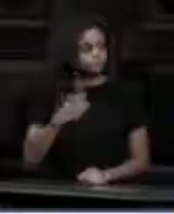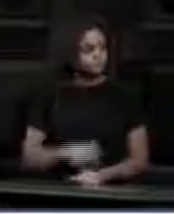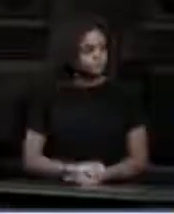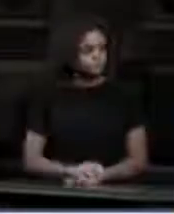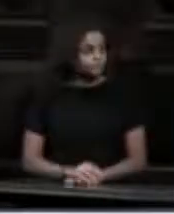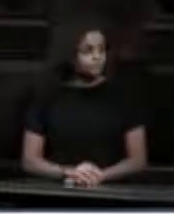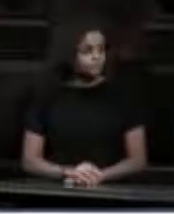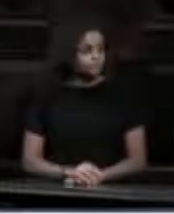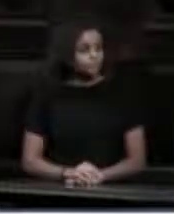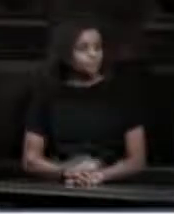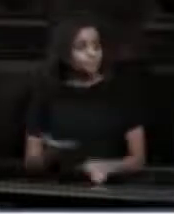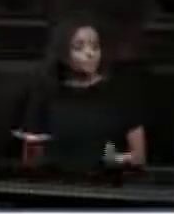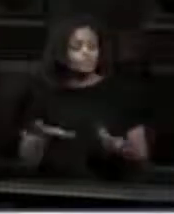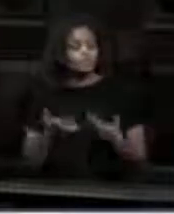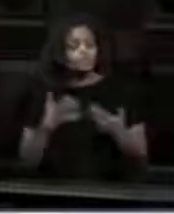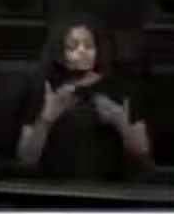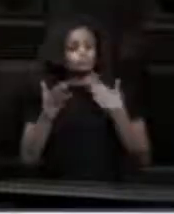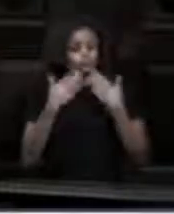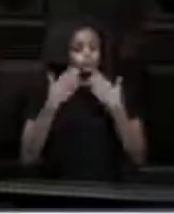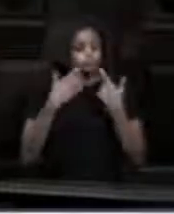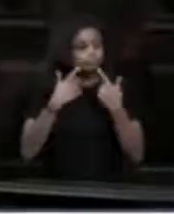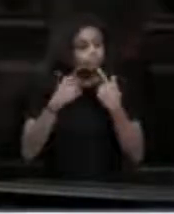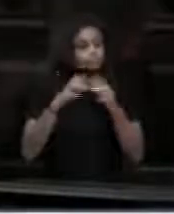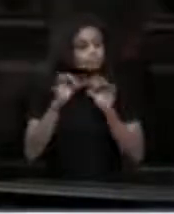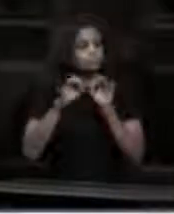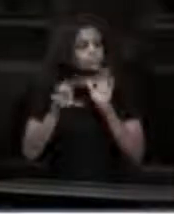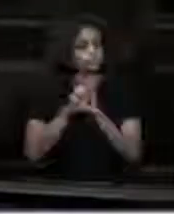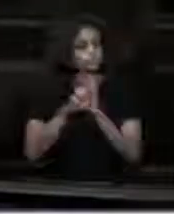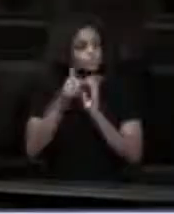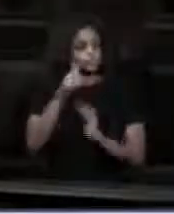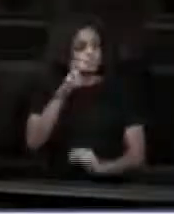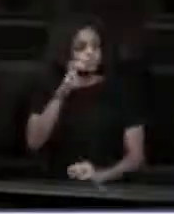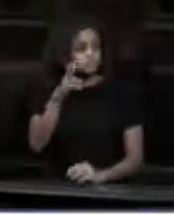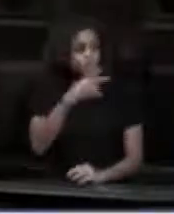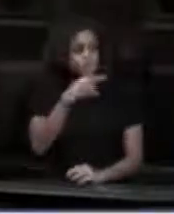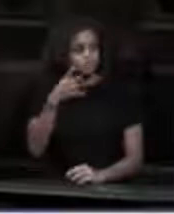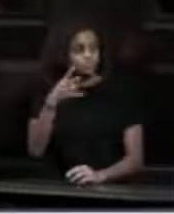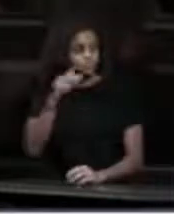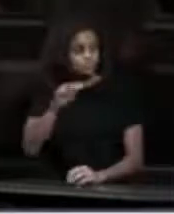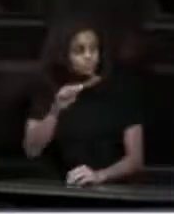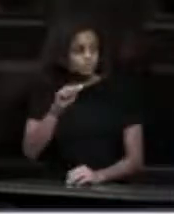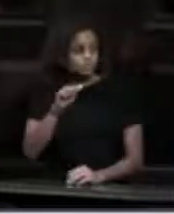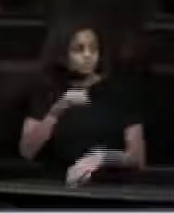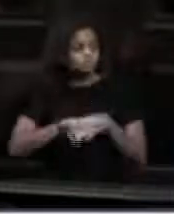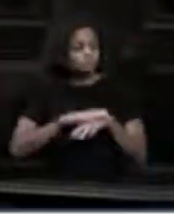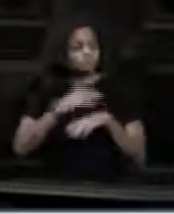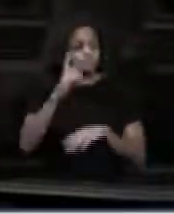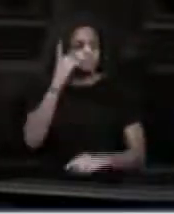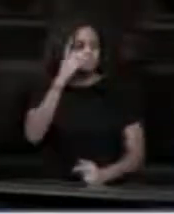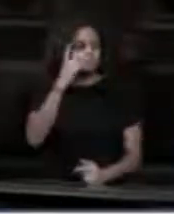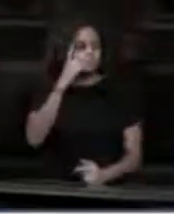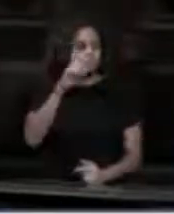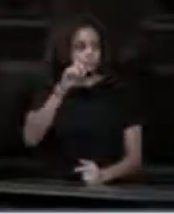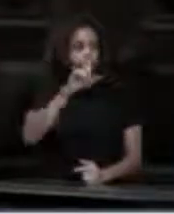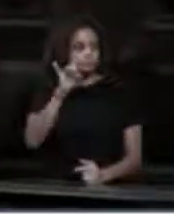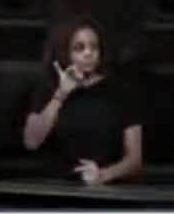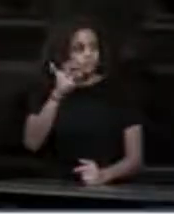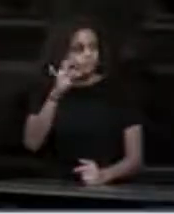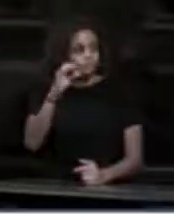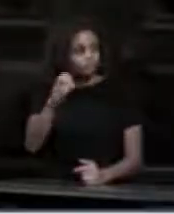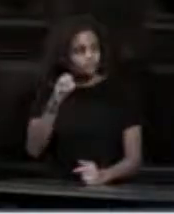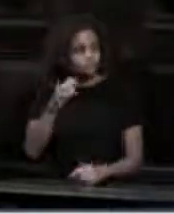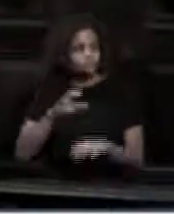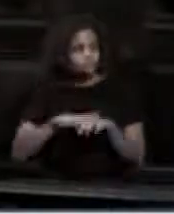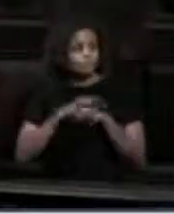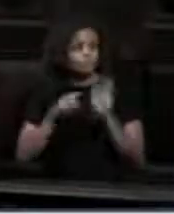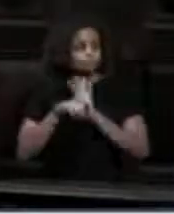Para discutir o projeto número 1522-A, 2016, de autoria do deputado Zito, que dispõe sobre exames